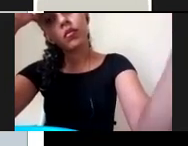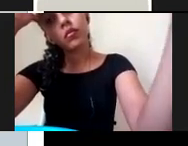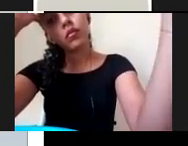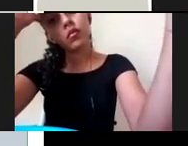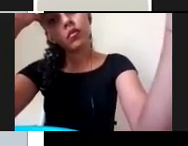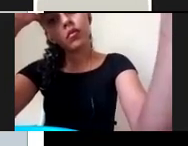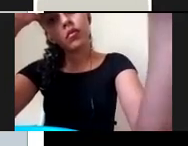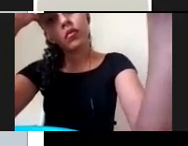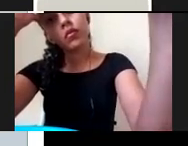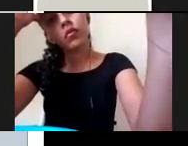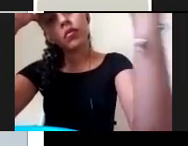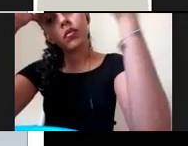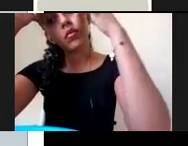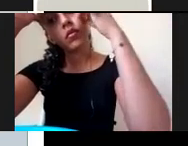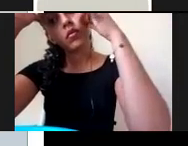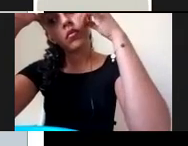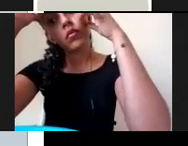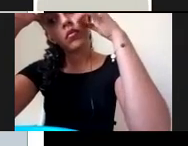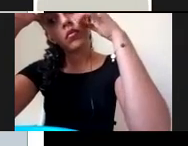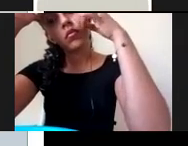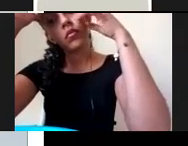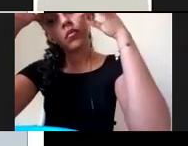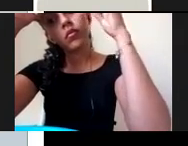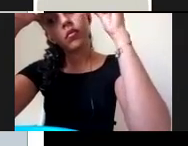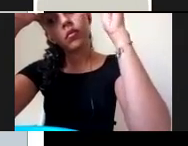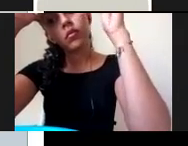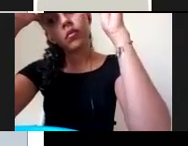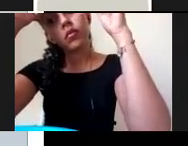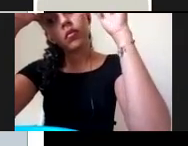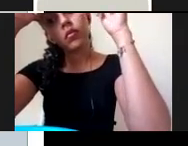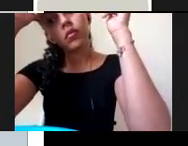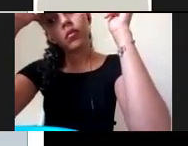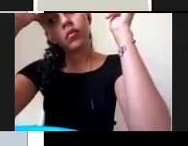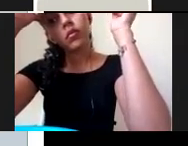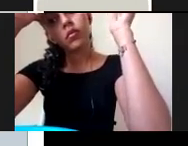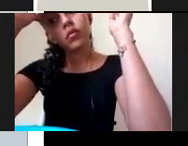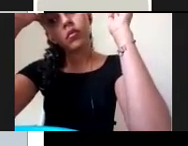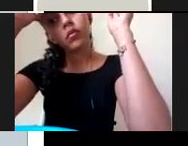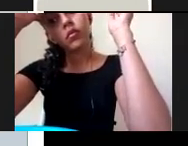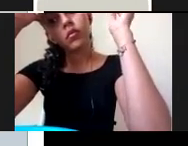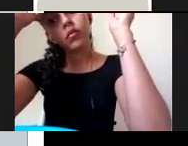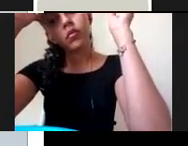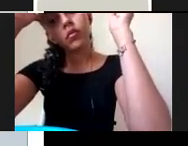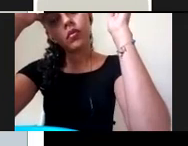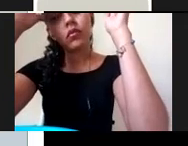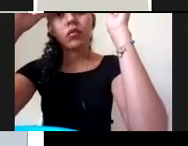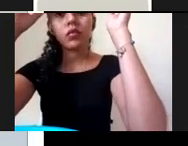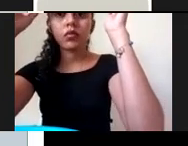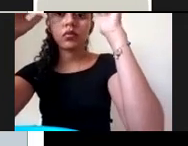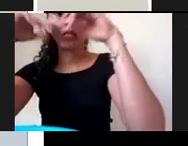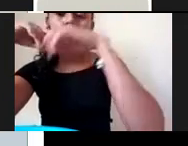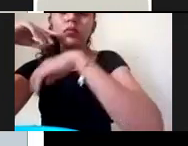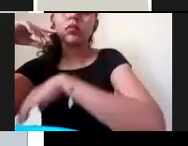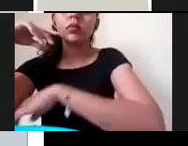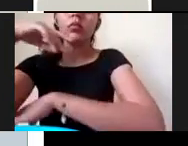me dizer para vocês mais à frente, para mim não esquecer. A ausculta cardíaca também